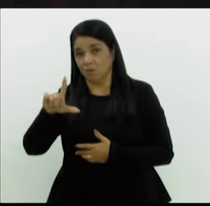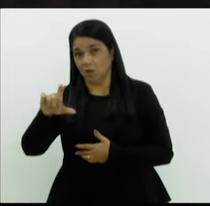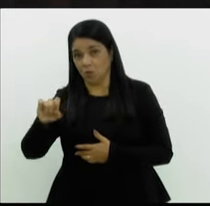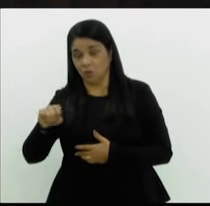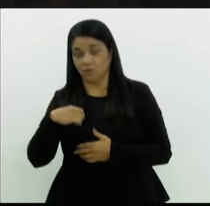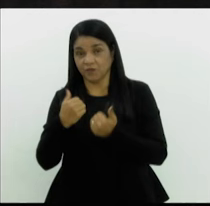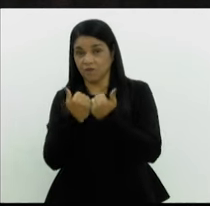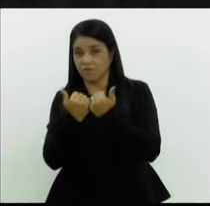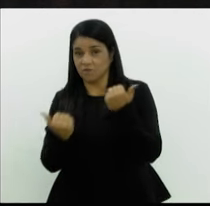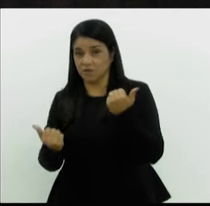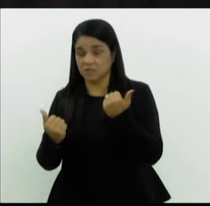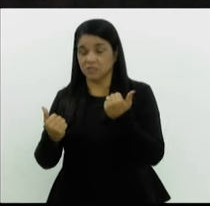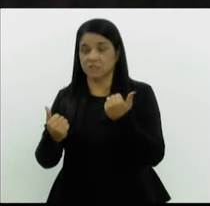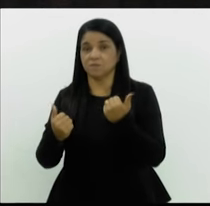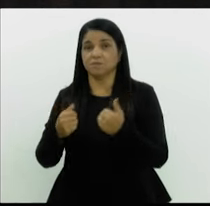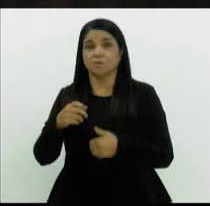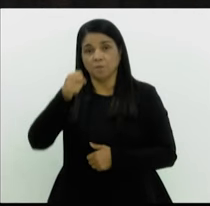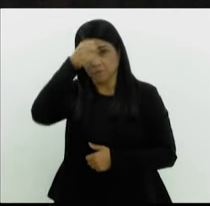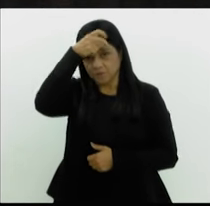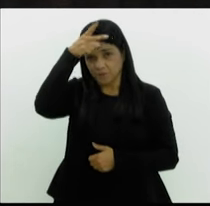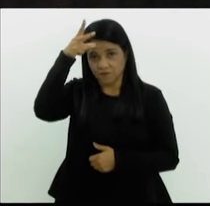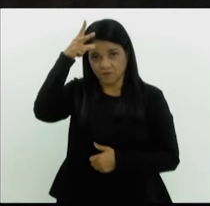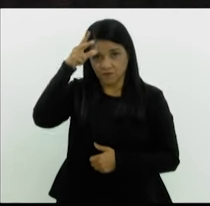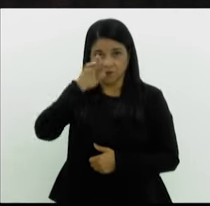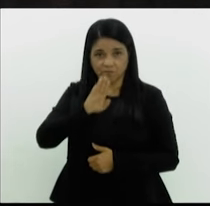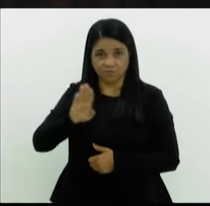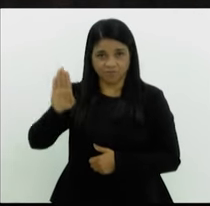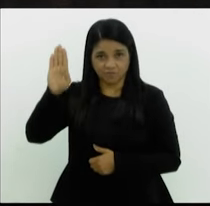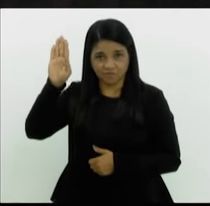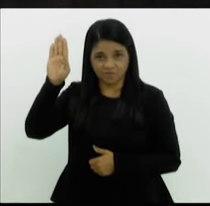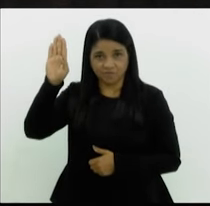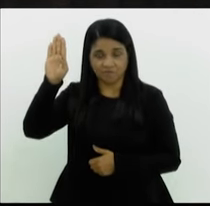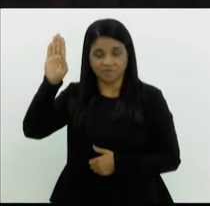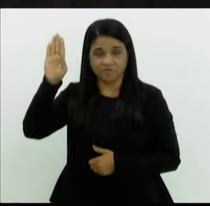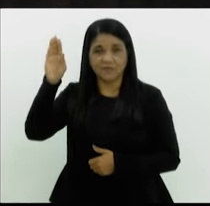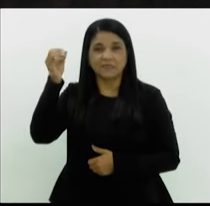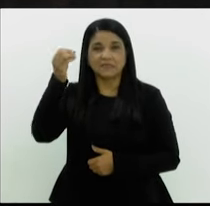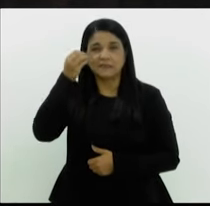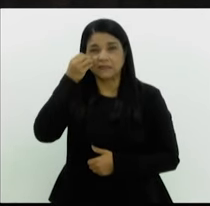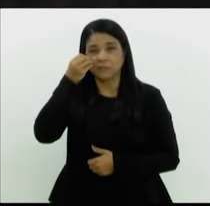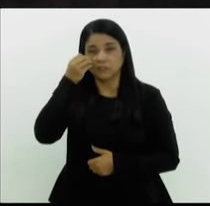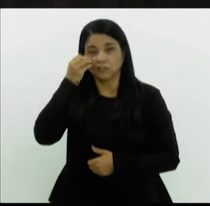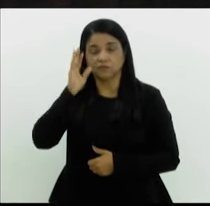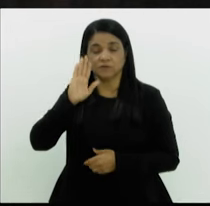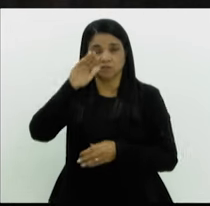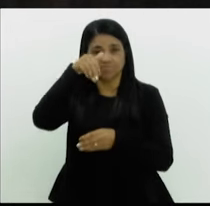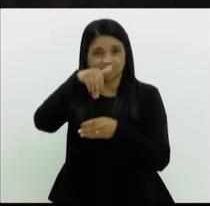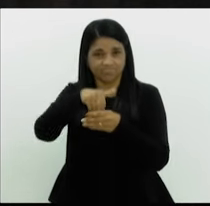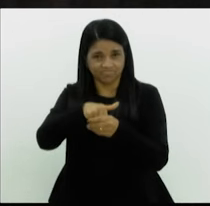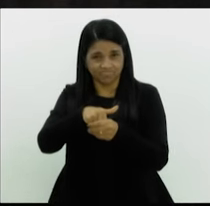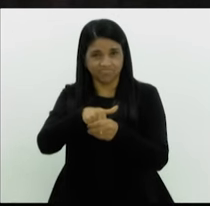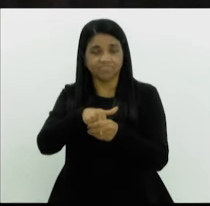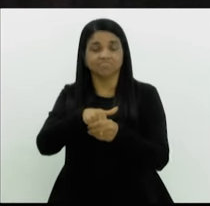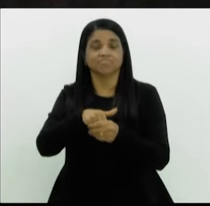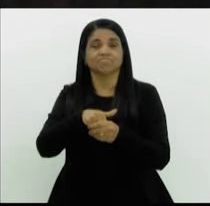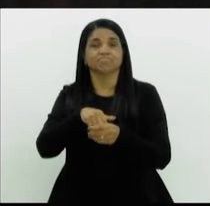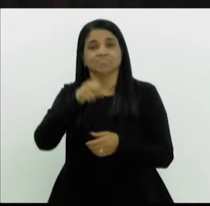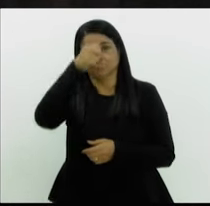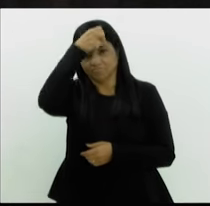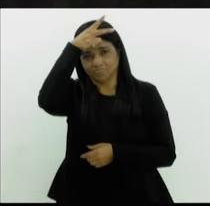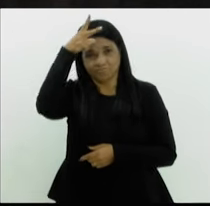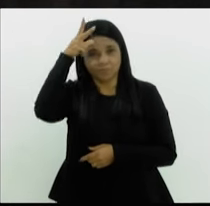na chapa, numa tentativa de reeleição do prefeito Eduardo Paes, homem